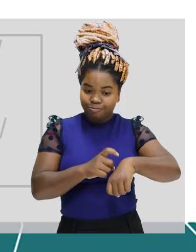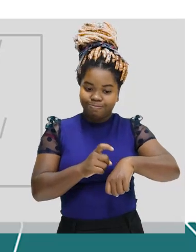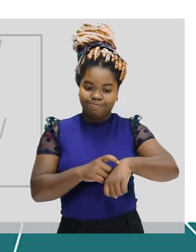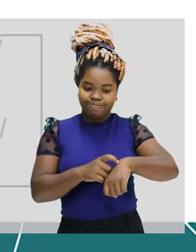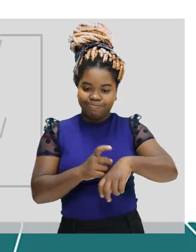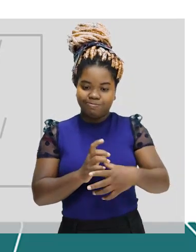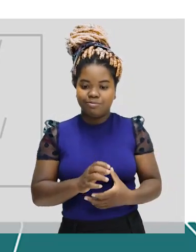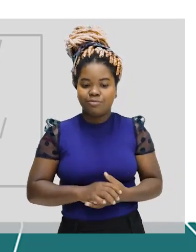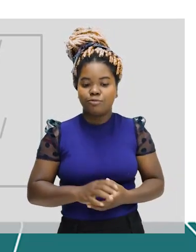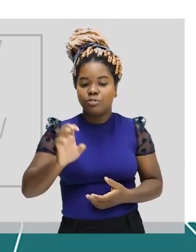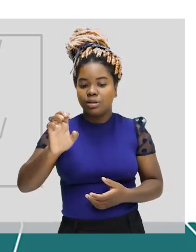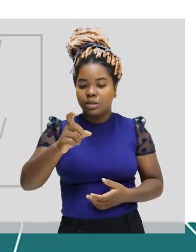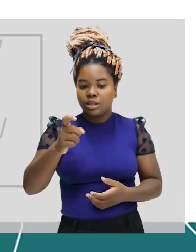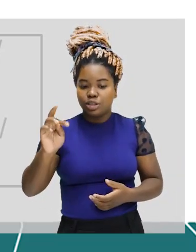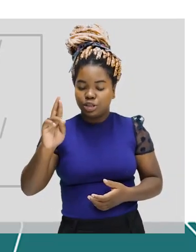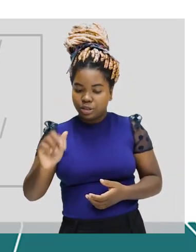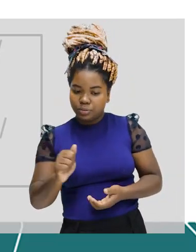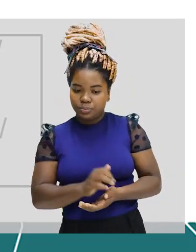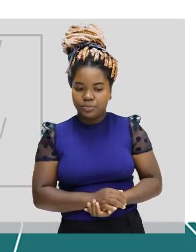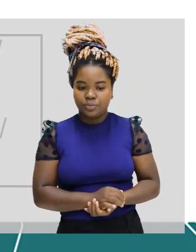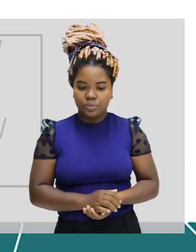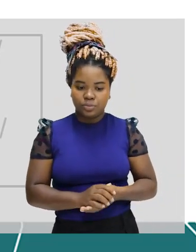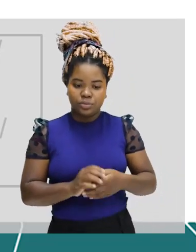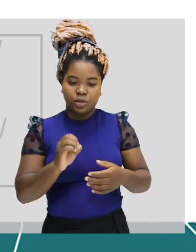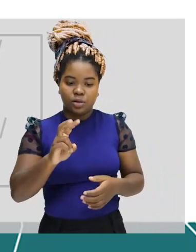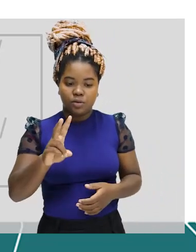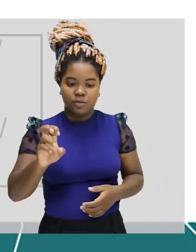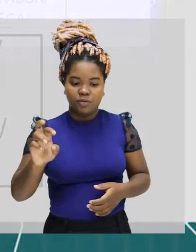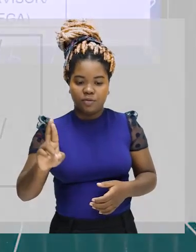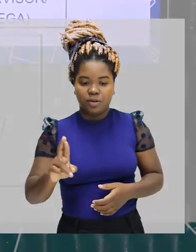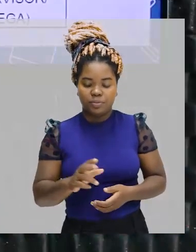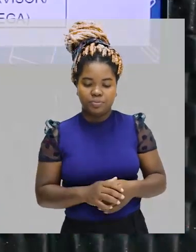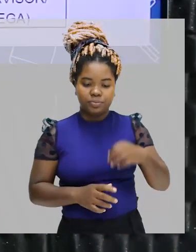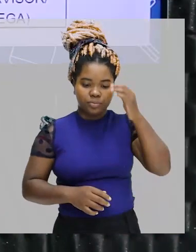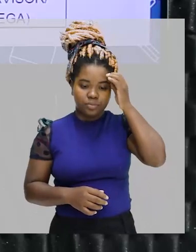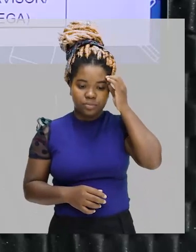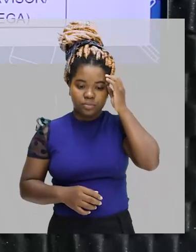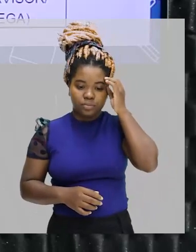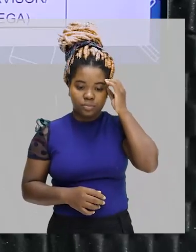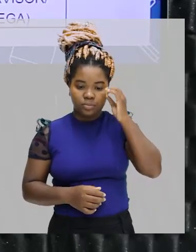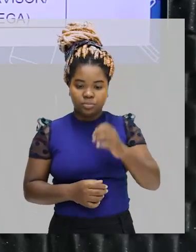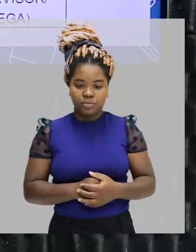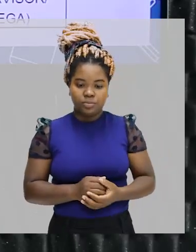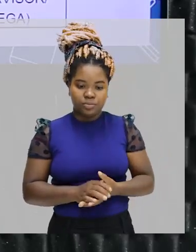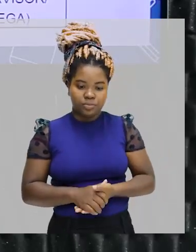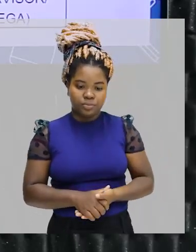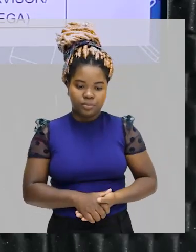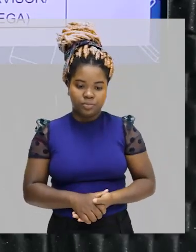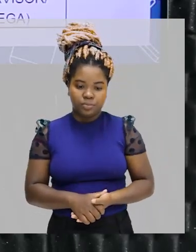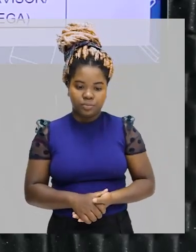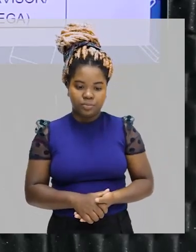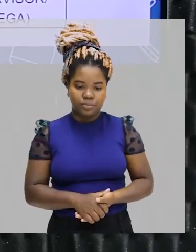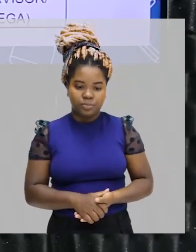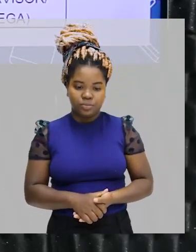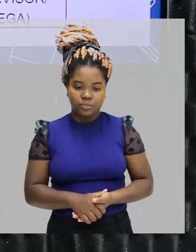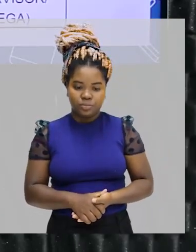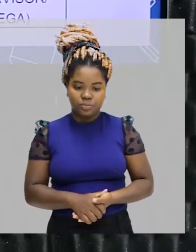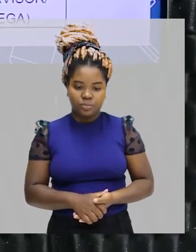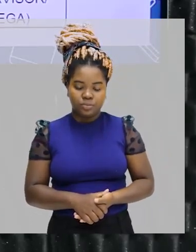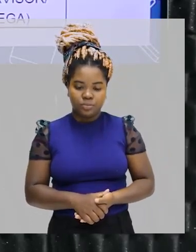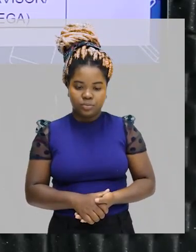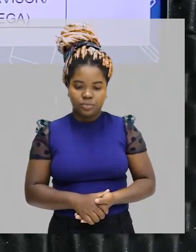pode utilizar antes de uma palavra. Overdose é a dose em excesso. Overtime é o excesso de tempo